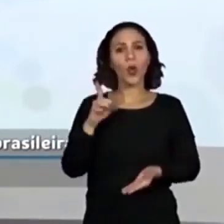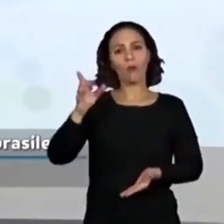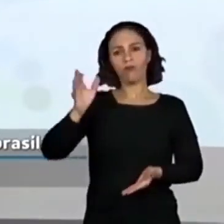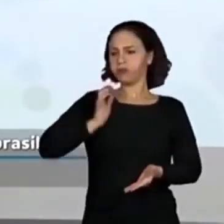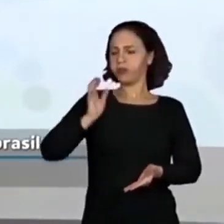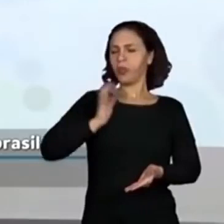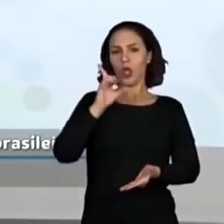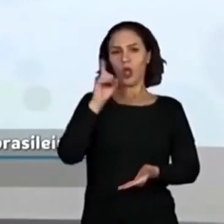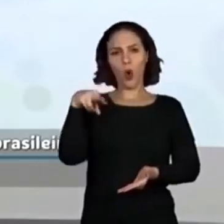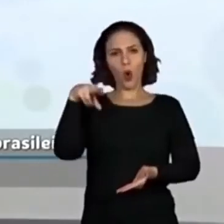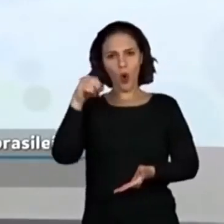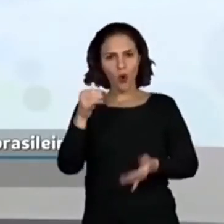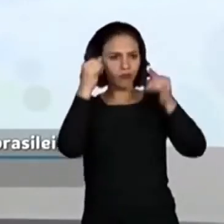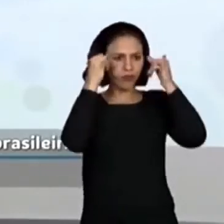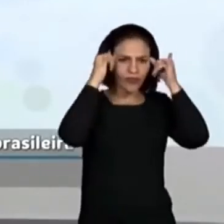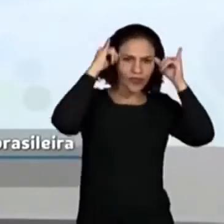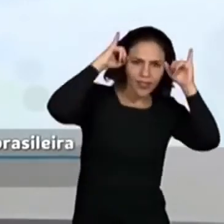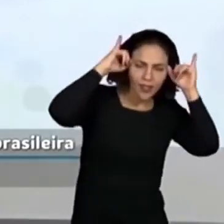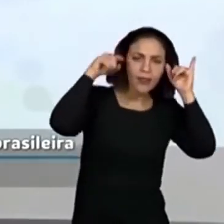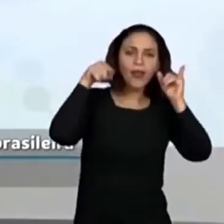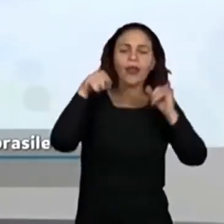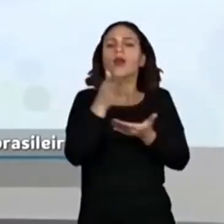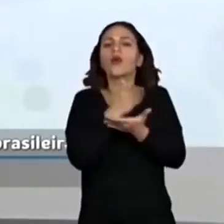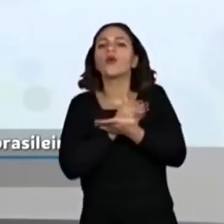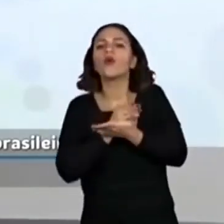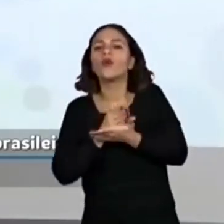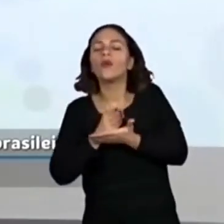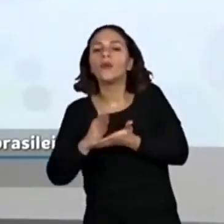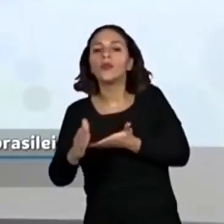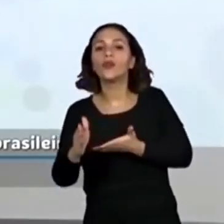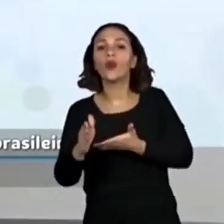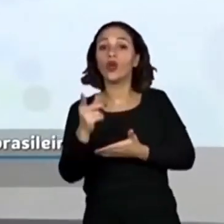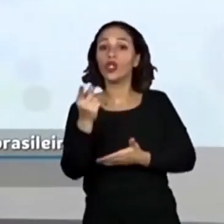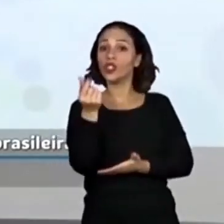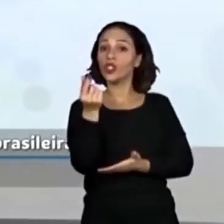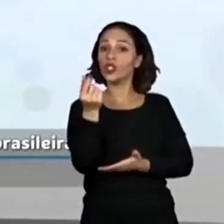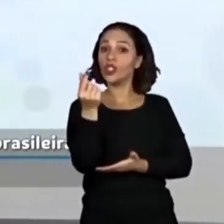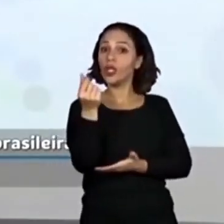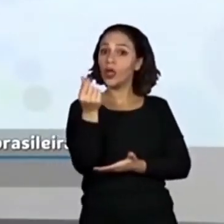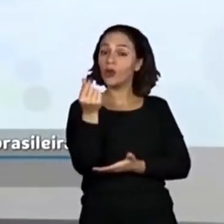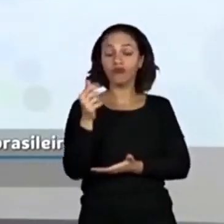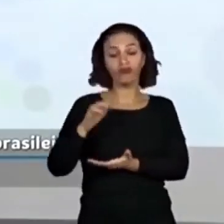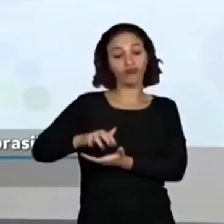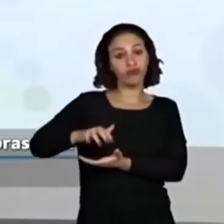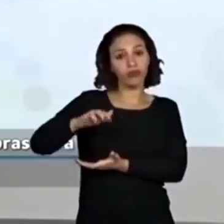passaram a acumular